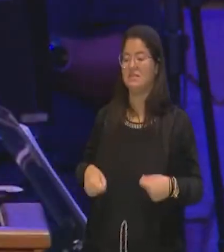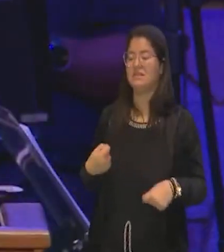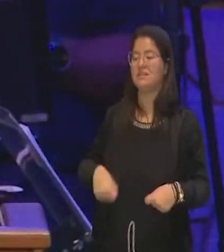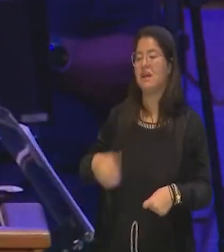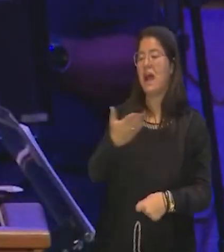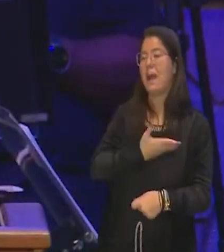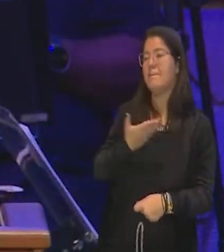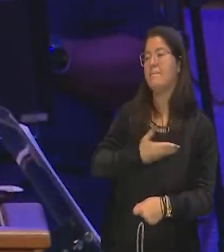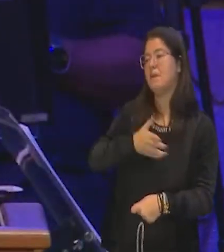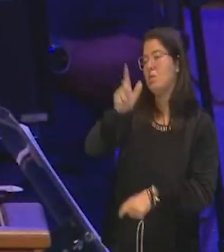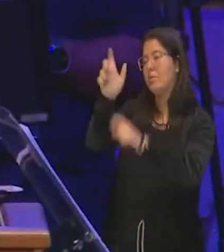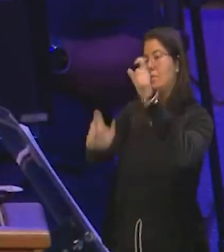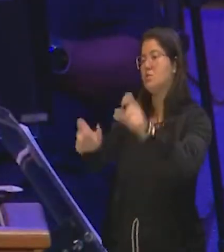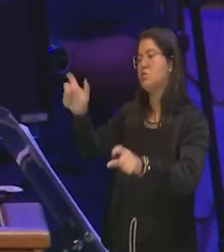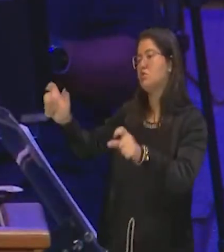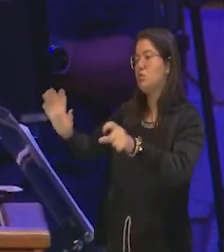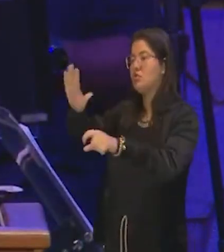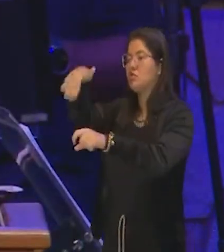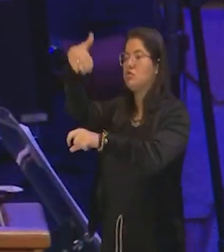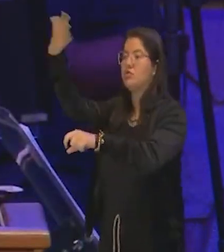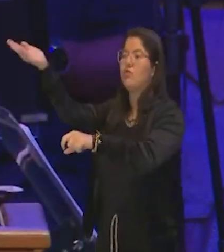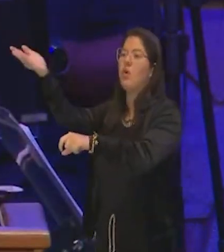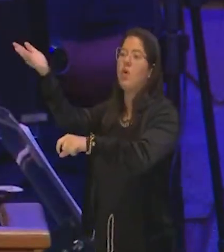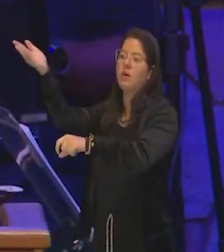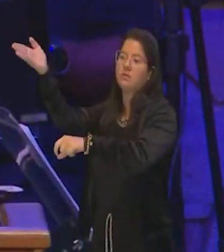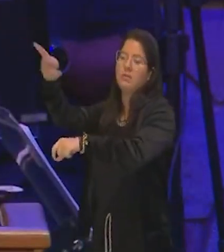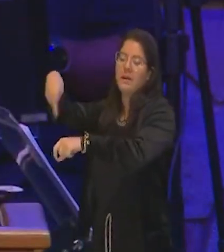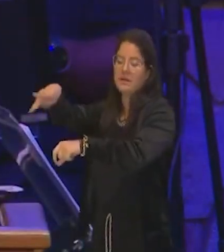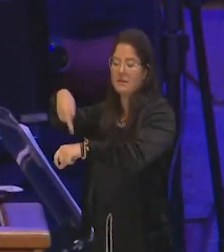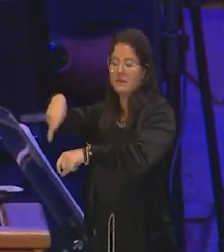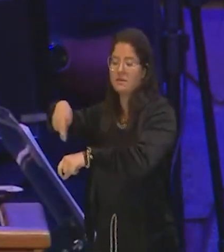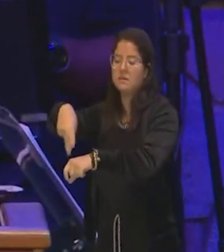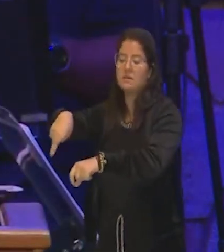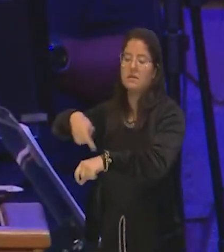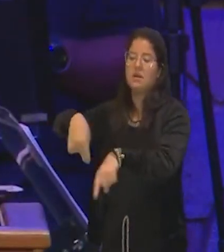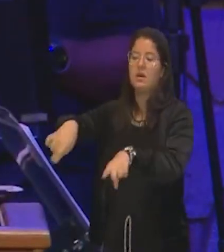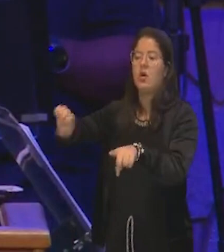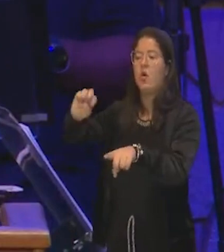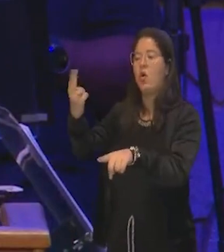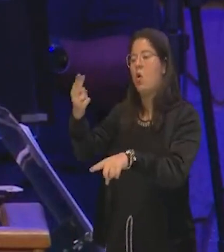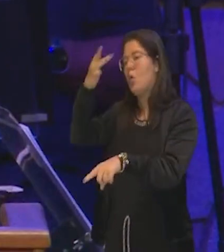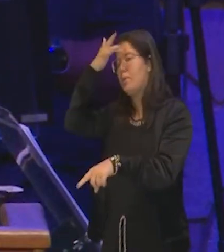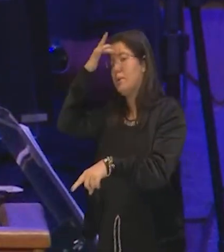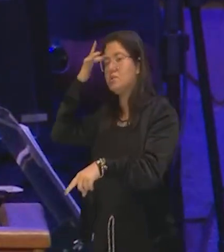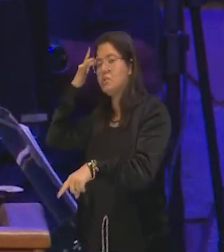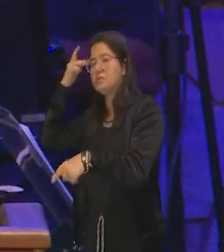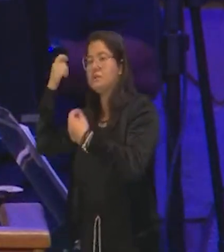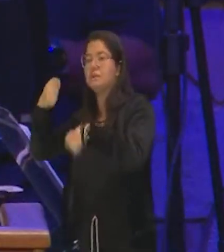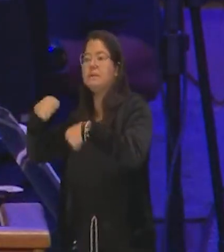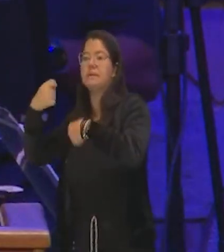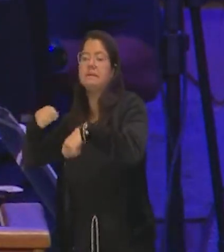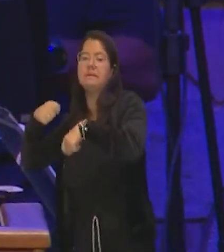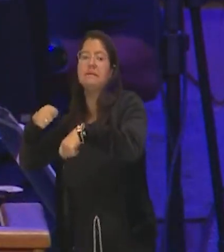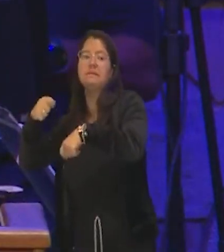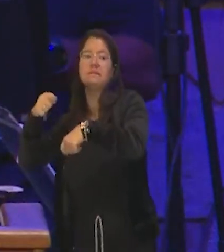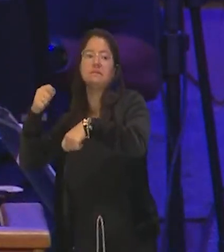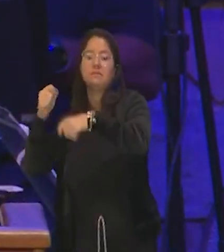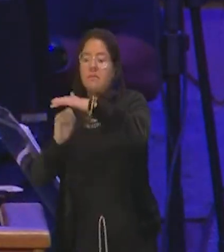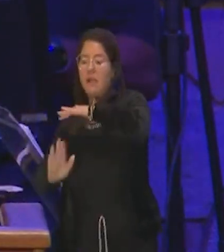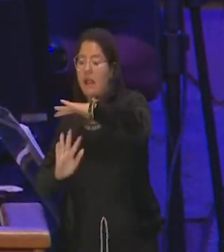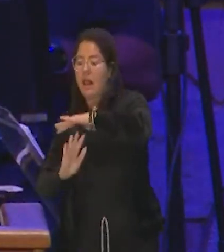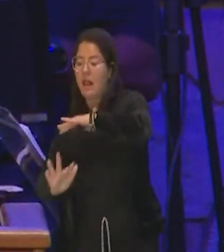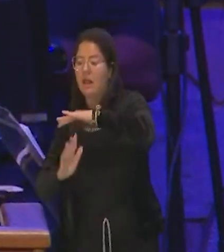estrangeiros, ou dos forasteiros, que poderia também ser enquadrado aqui. Quem não gosta de